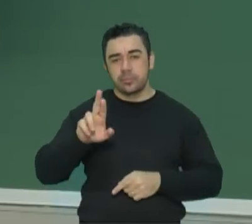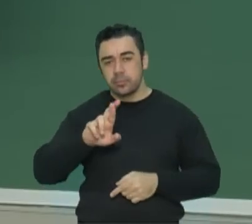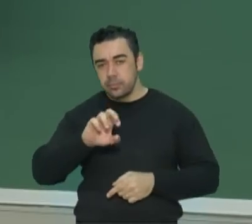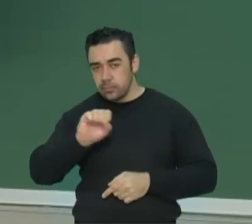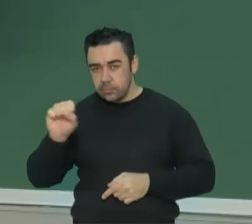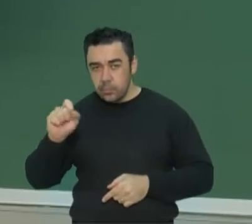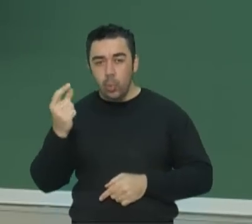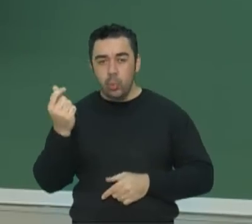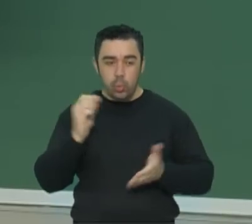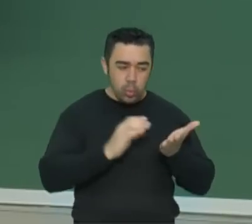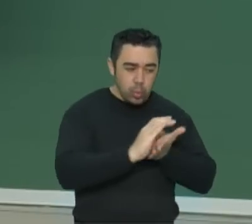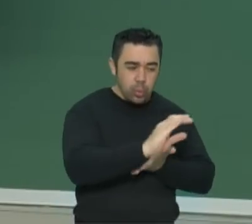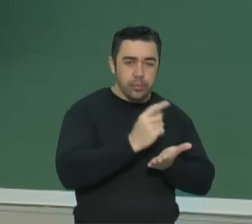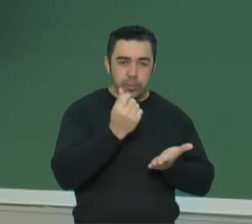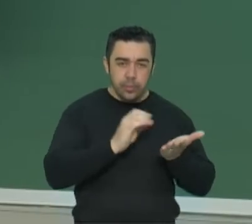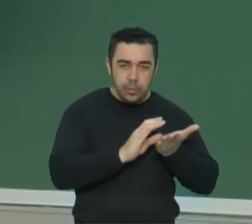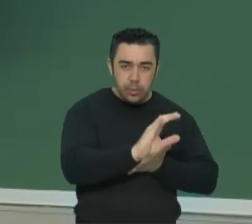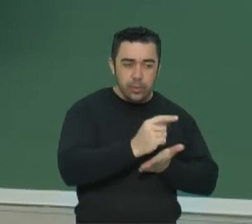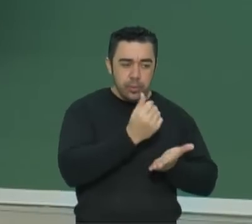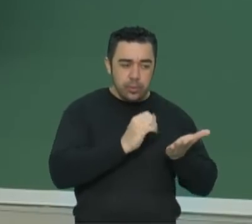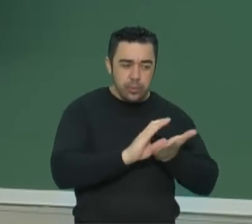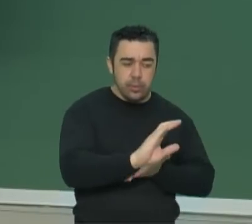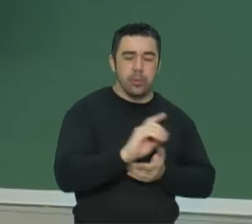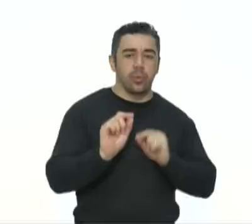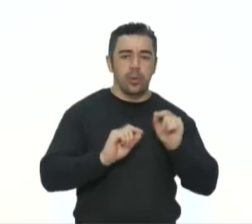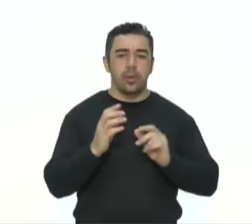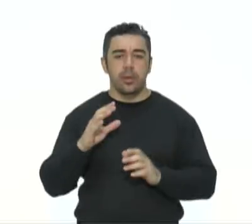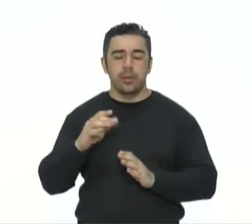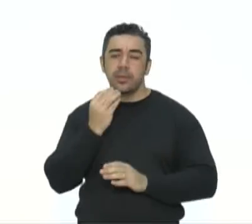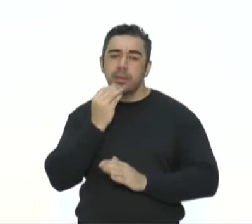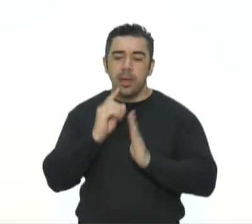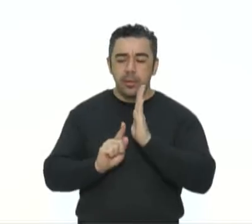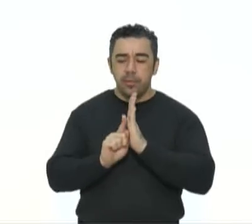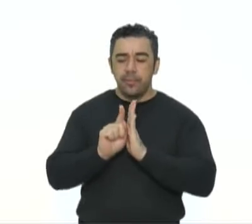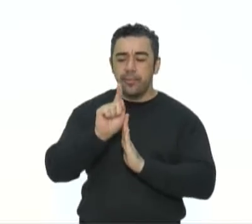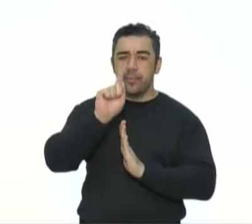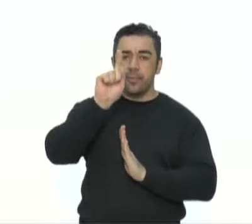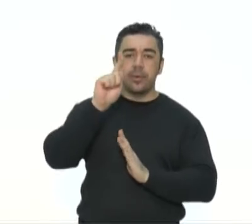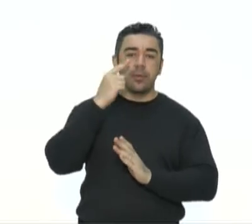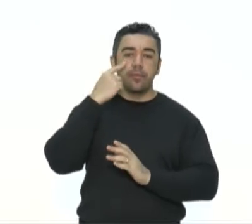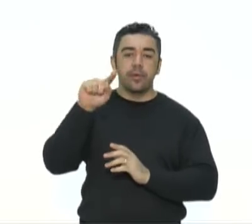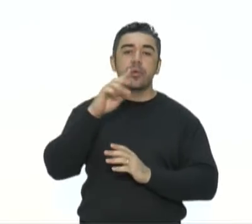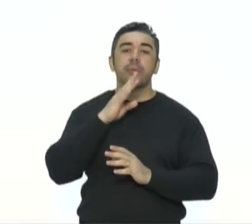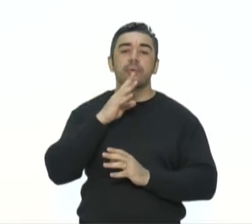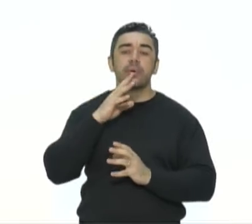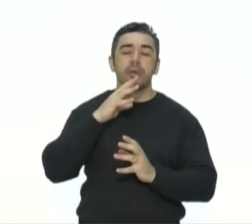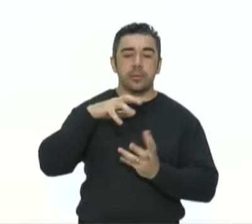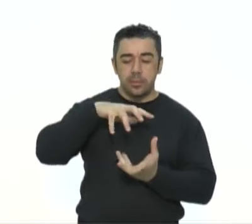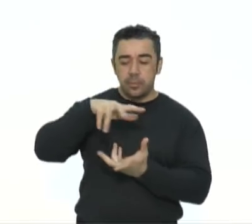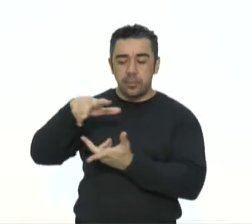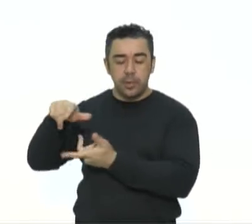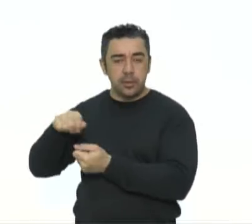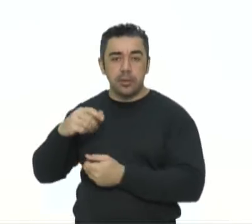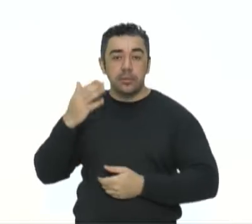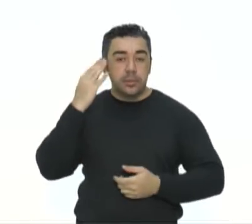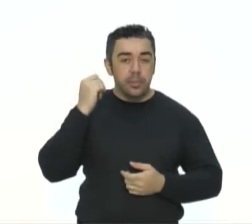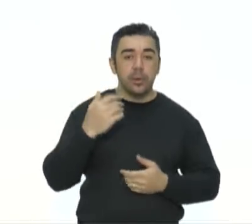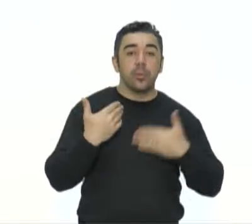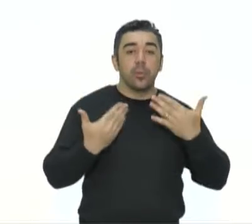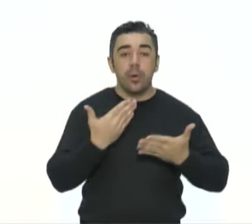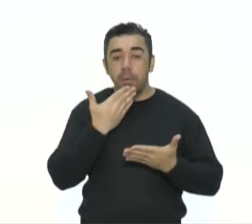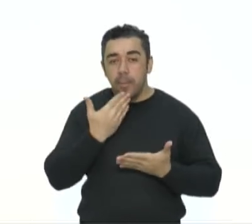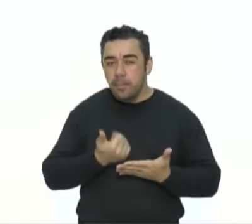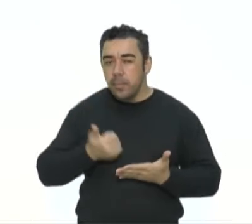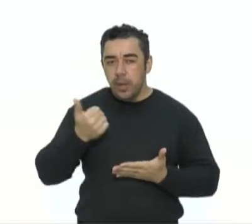a investir na exploração do espaço, a fim de demonstrar ao mundo qual deles tinha o melhor